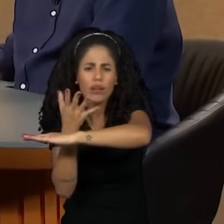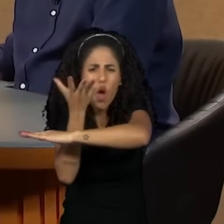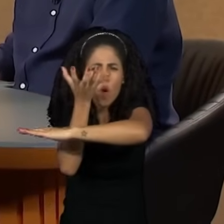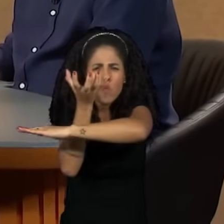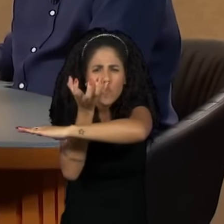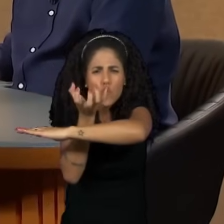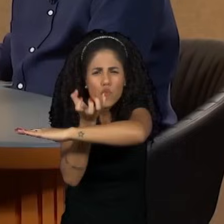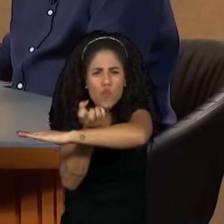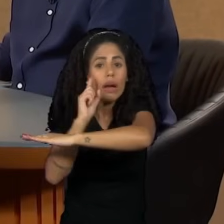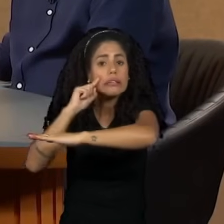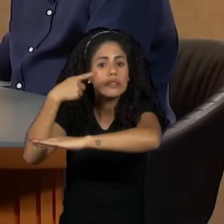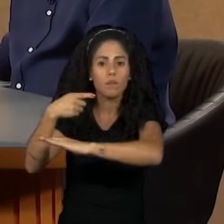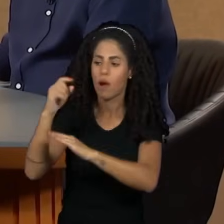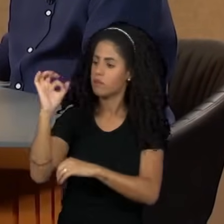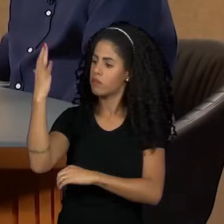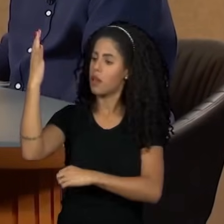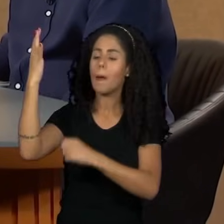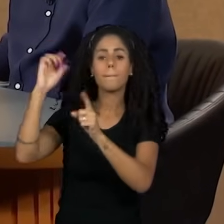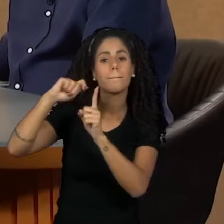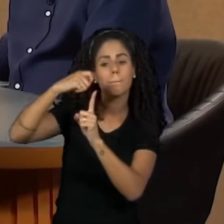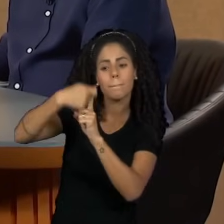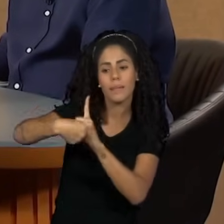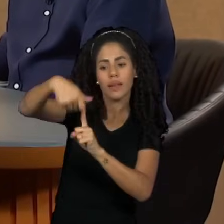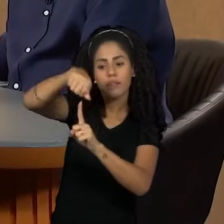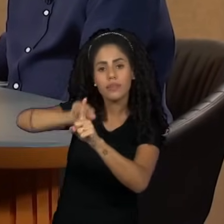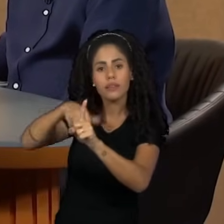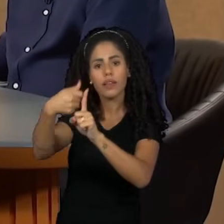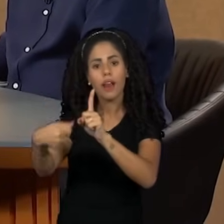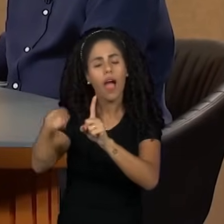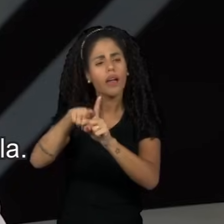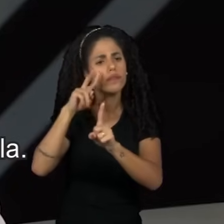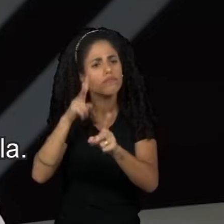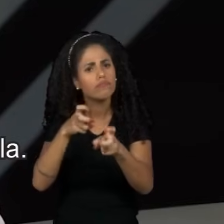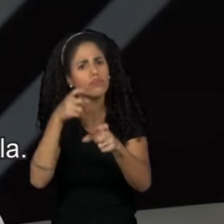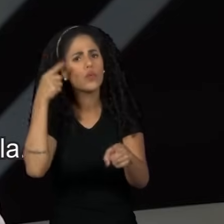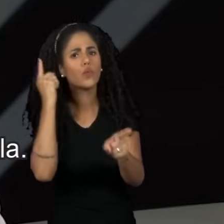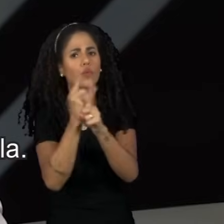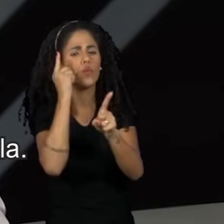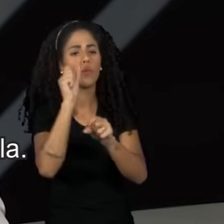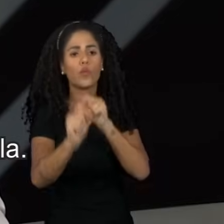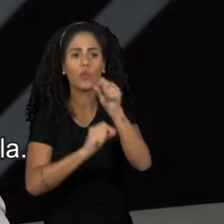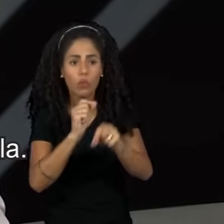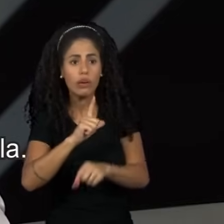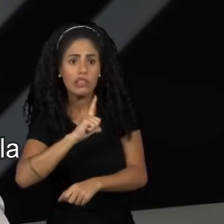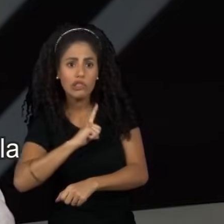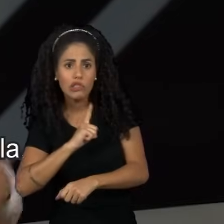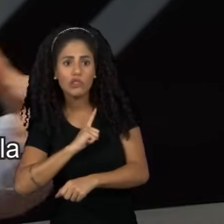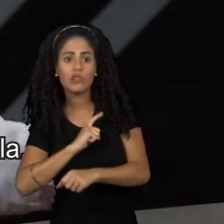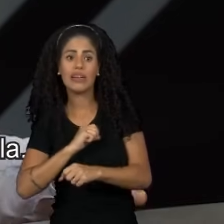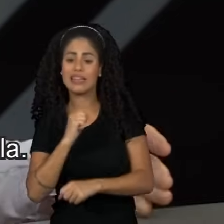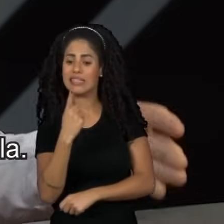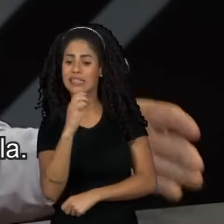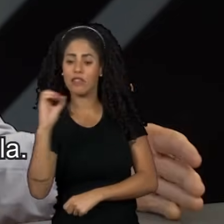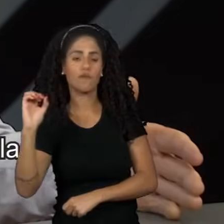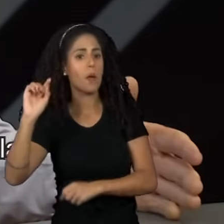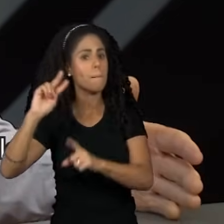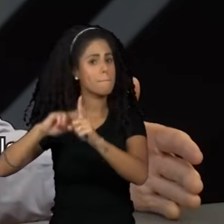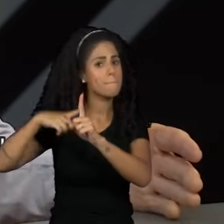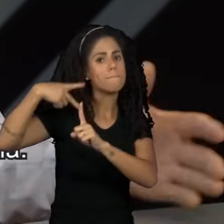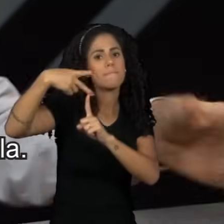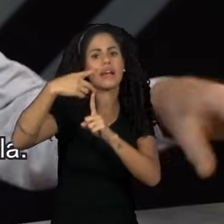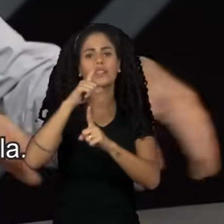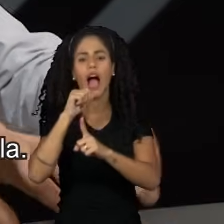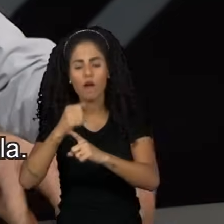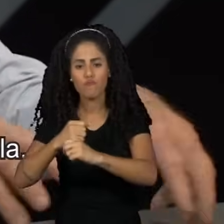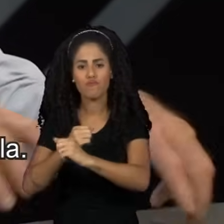e com a banana nós medimos, tínhamos até 100 vezes mais água debaixo do